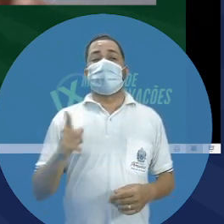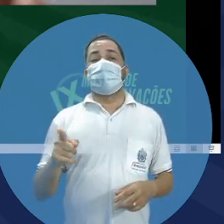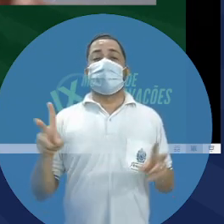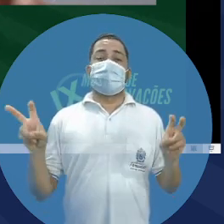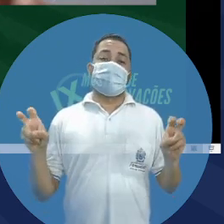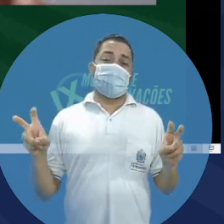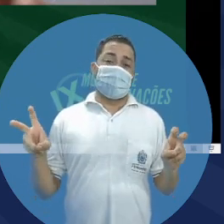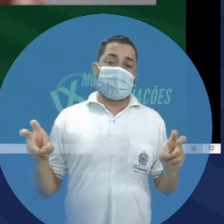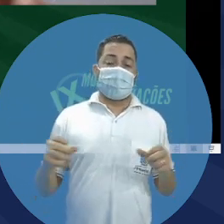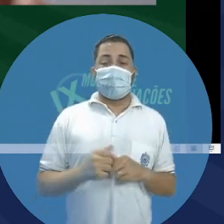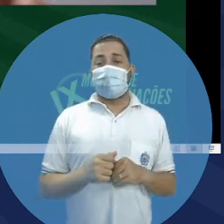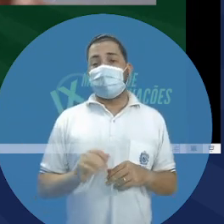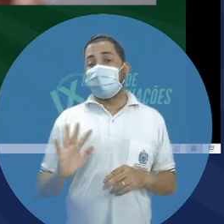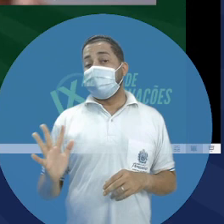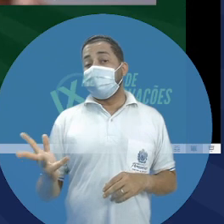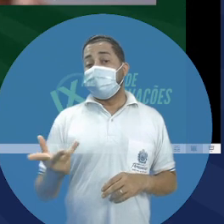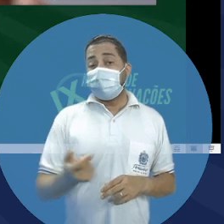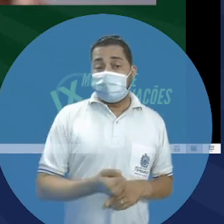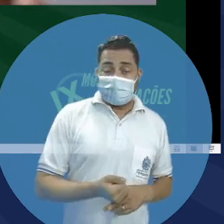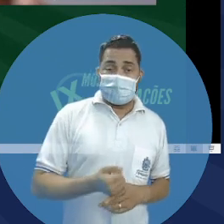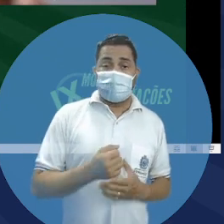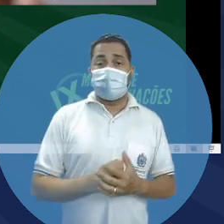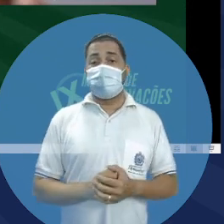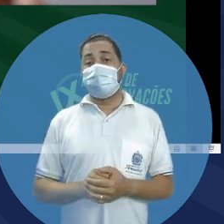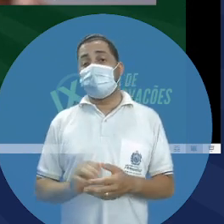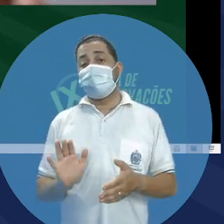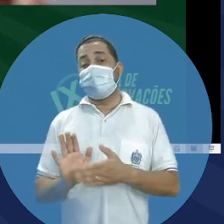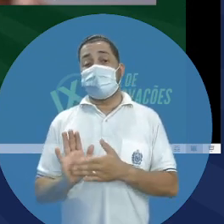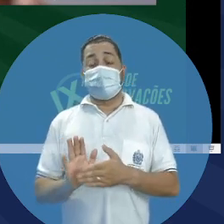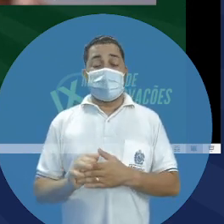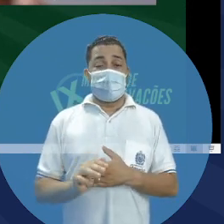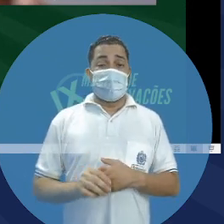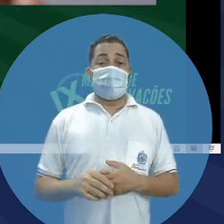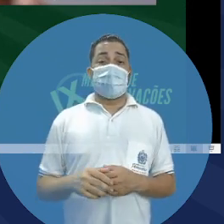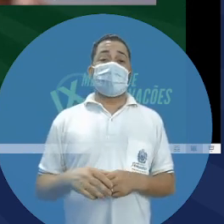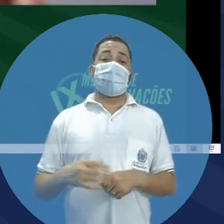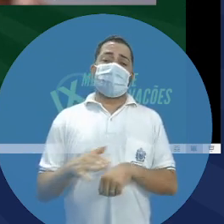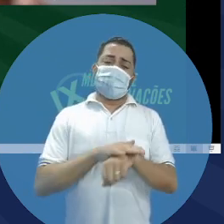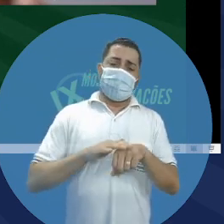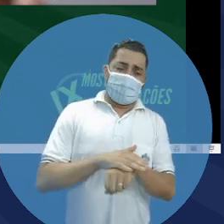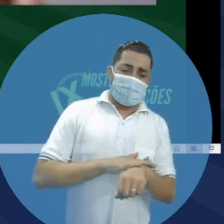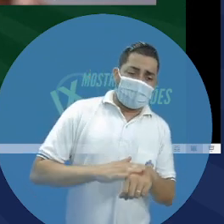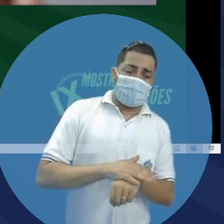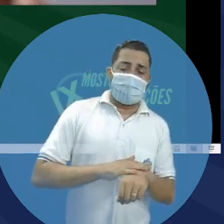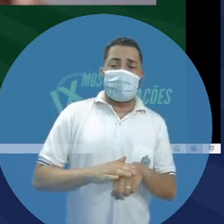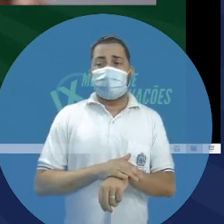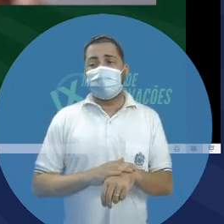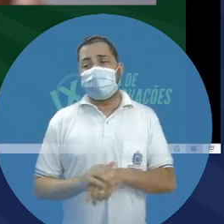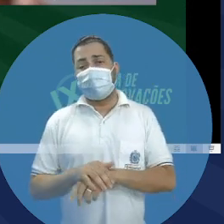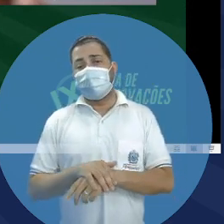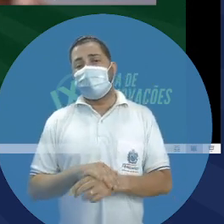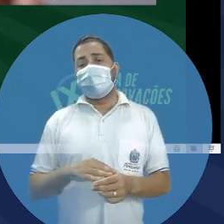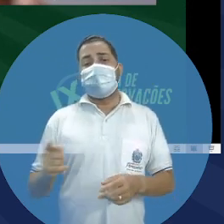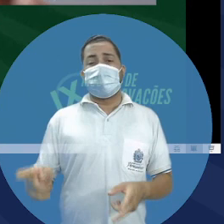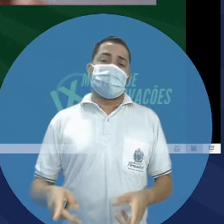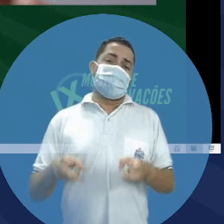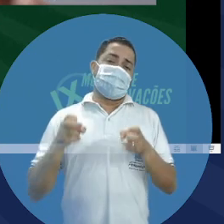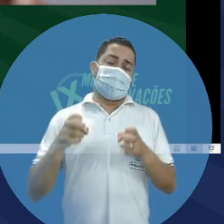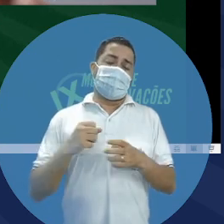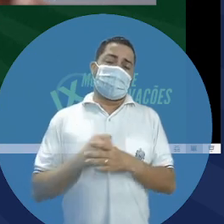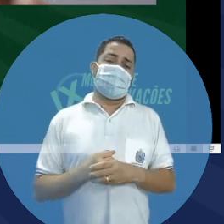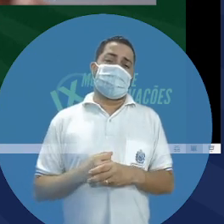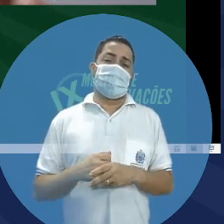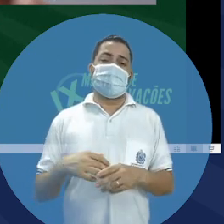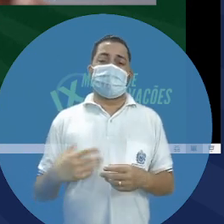elas são todas propícias, elas conversam entre si, você observa que a gente tem